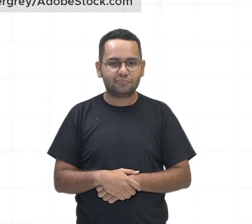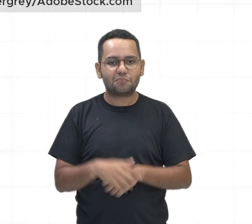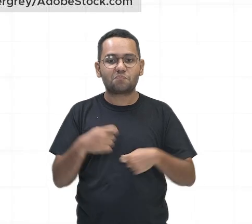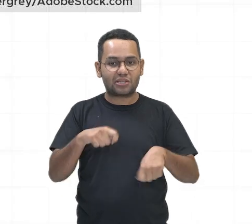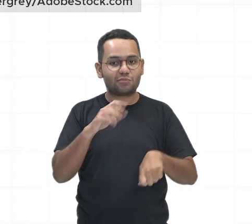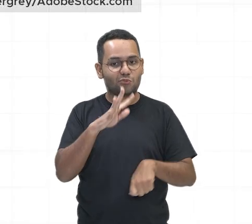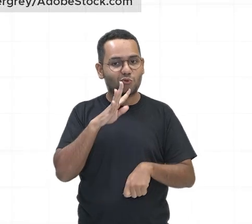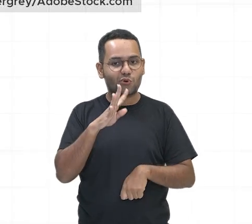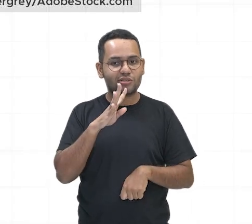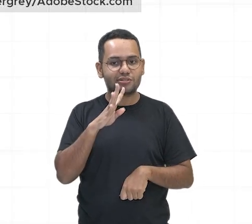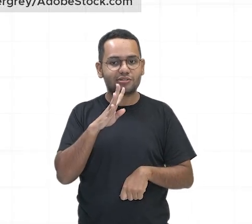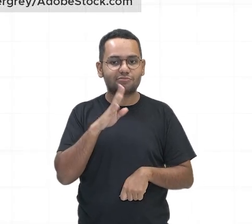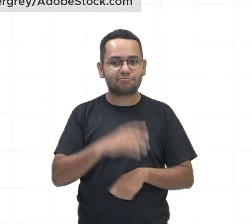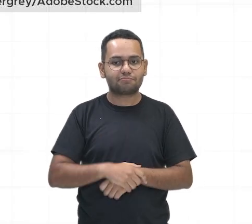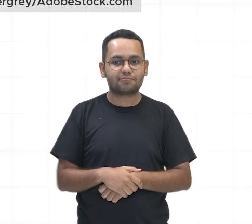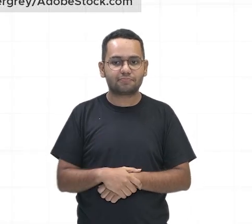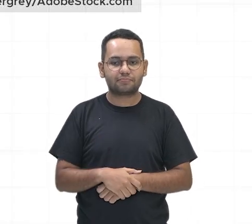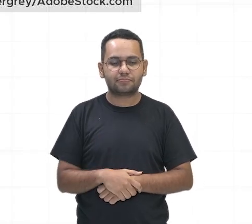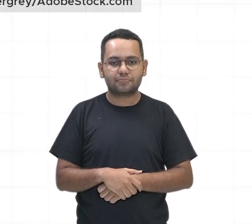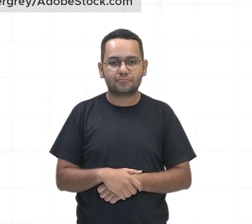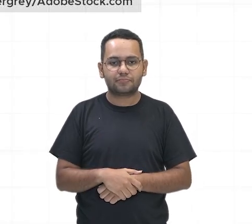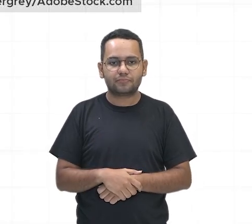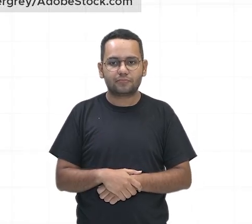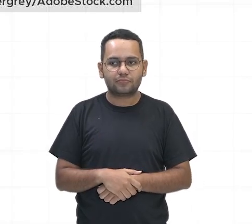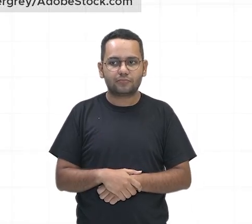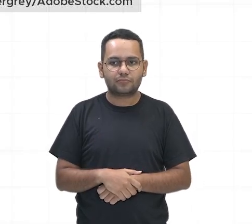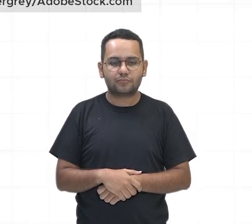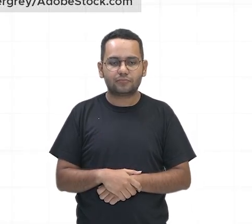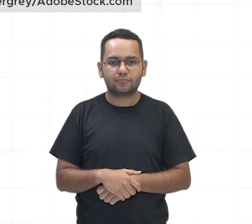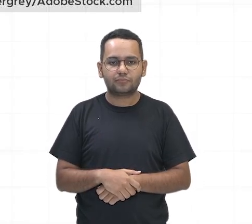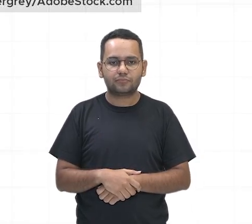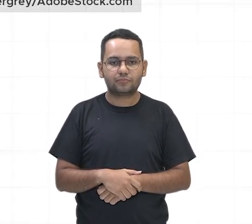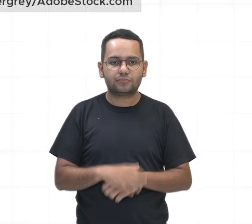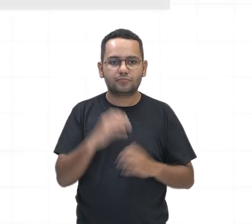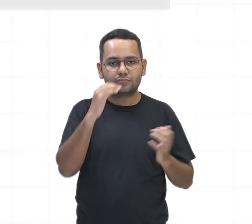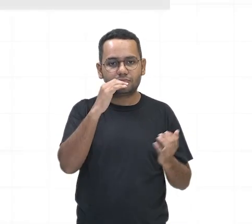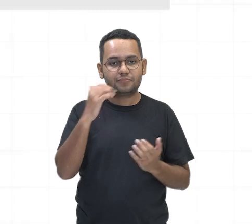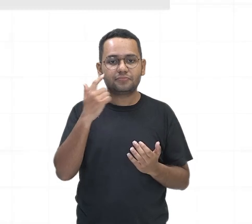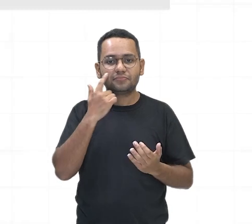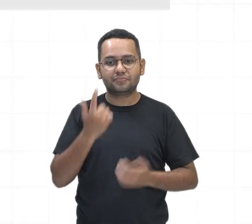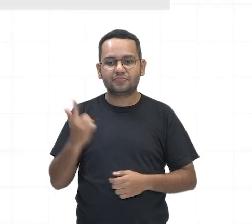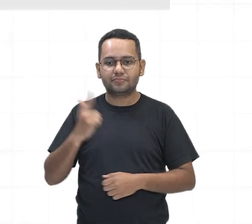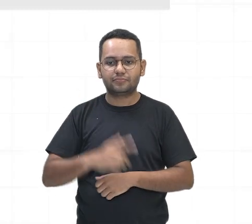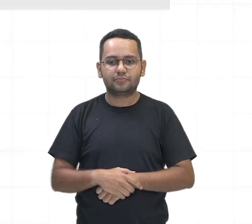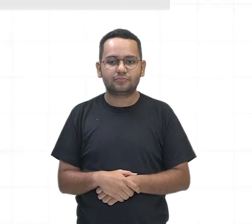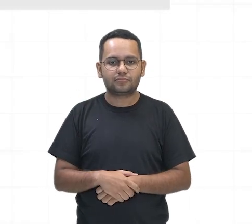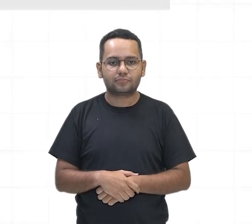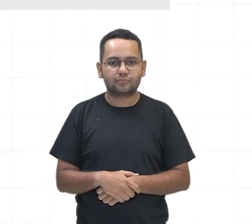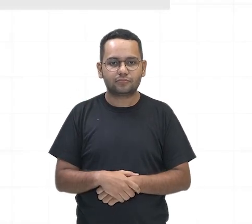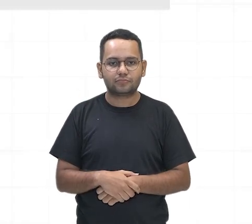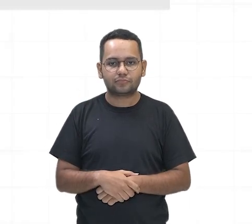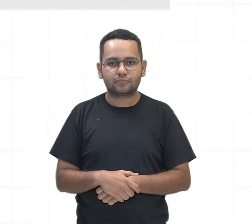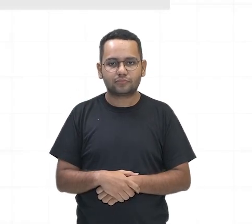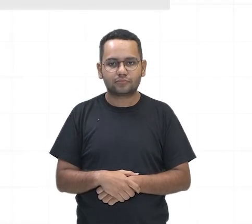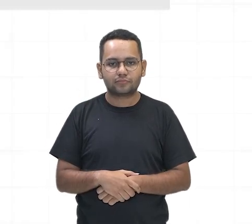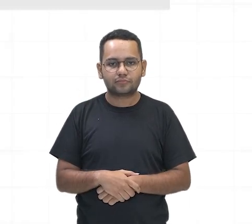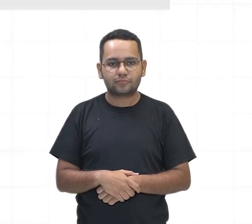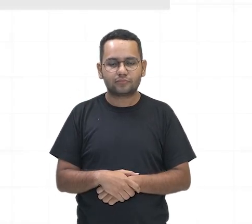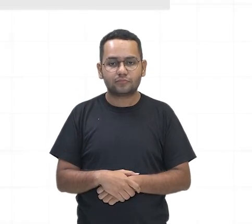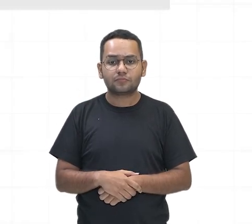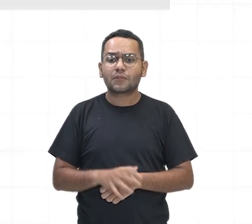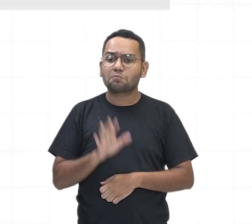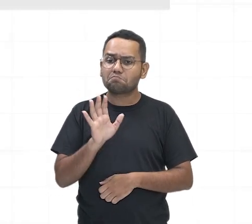entre ambos os conceitos. Né? Então, a próxima cartela ela vai aí nos apresentar de uma forma